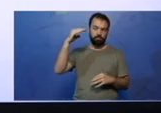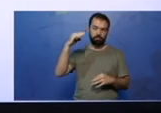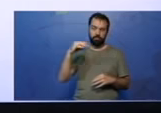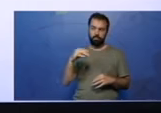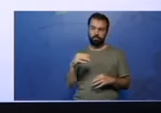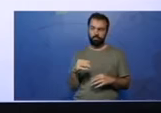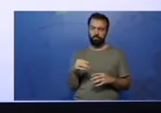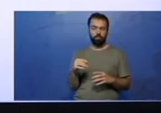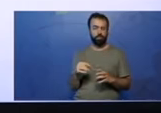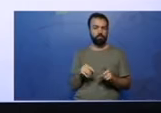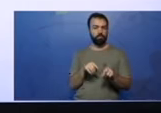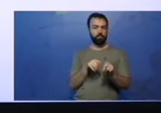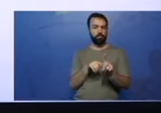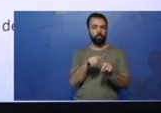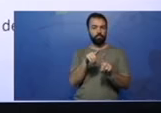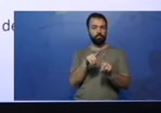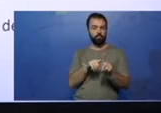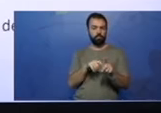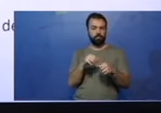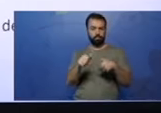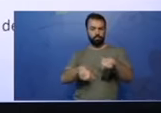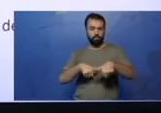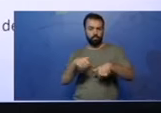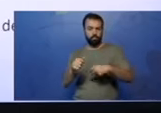ar sobre o líquido também.